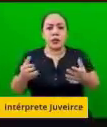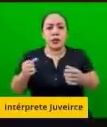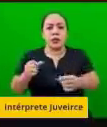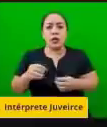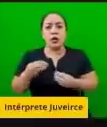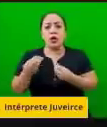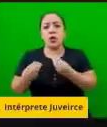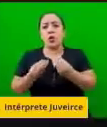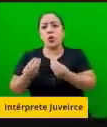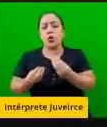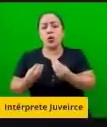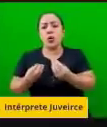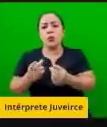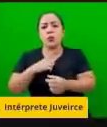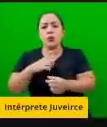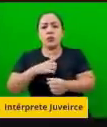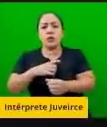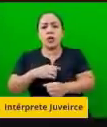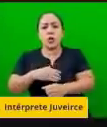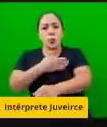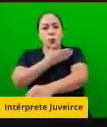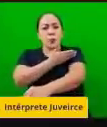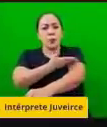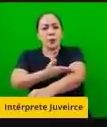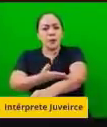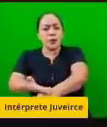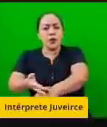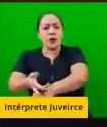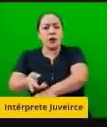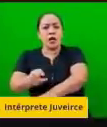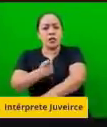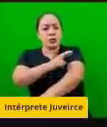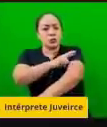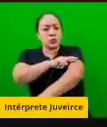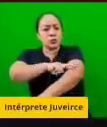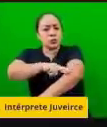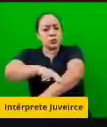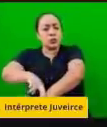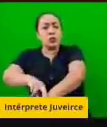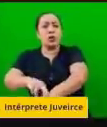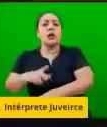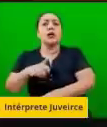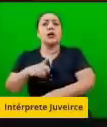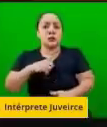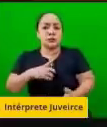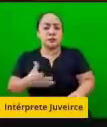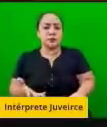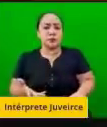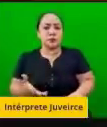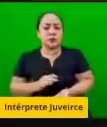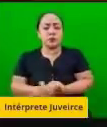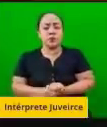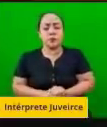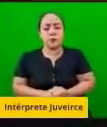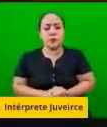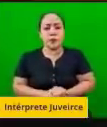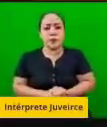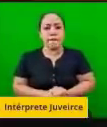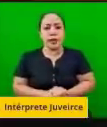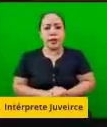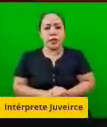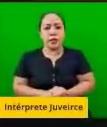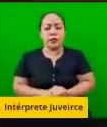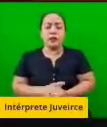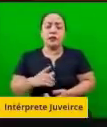racial que é descrito pelo pintor, e também que faz parte da sociedade naquele